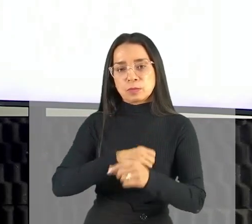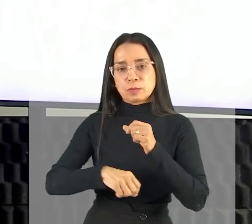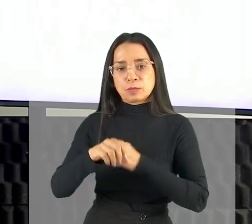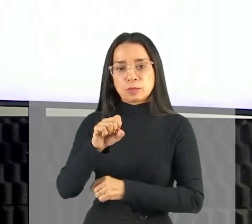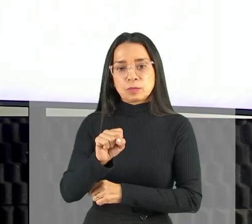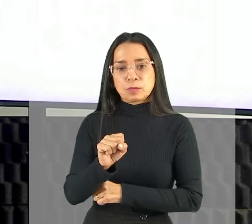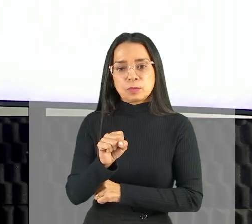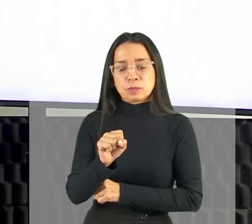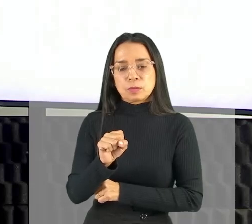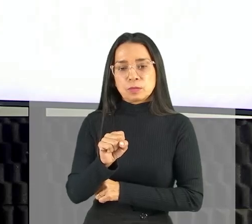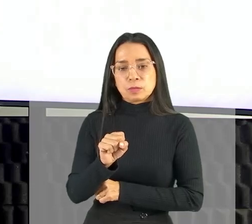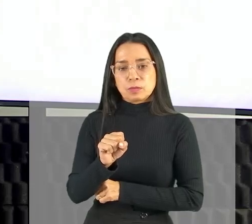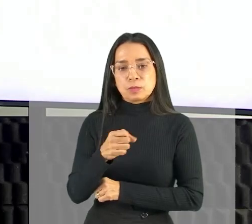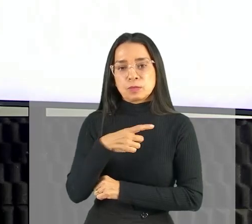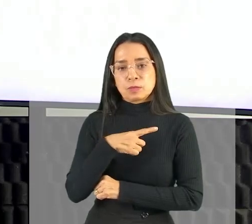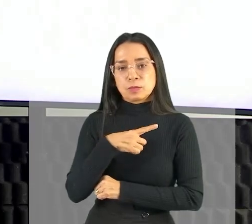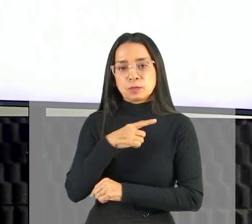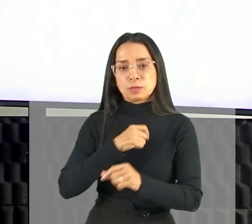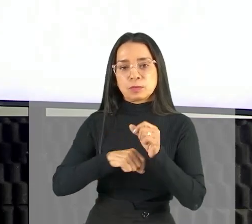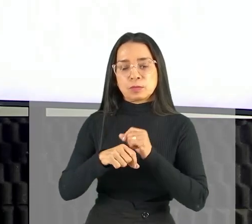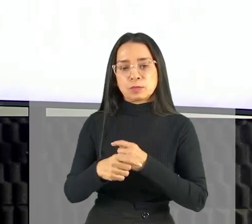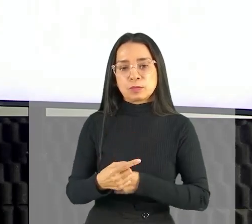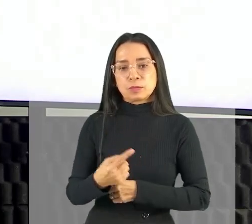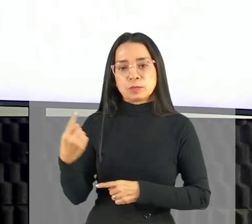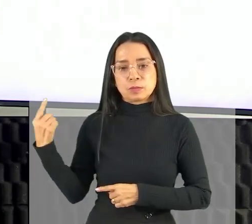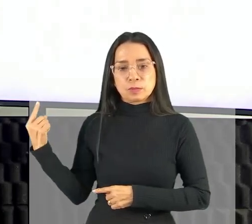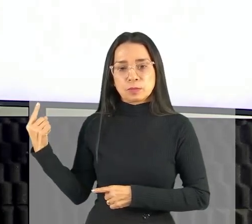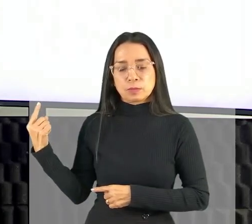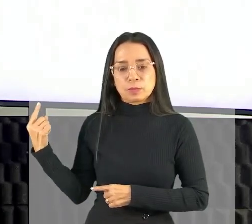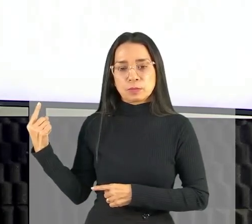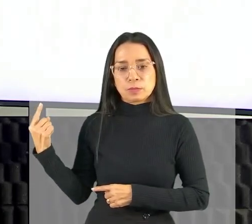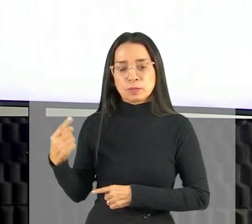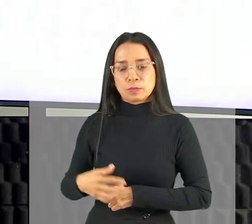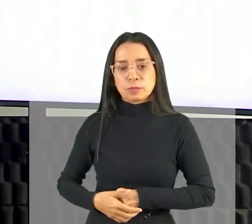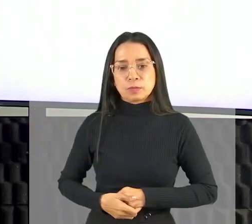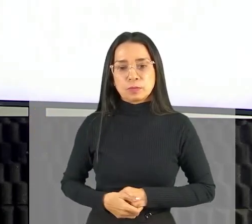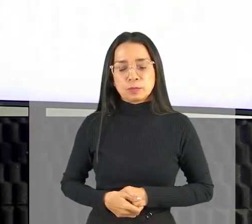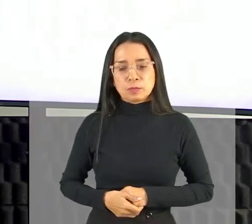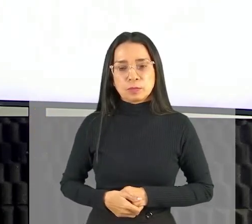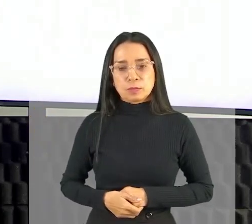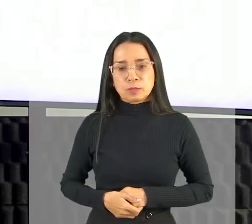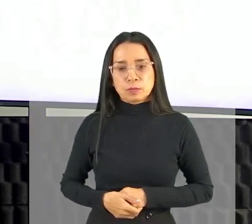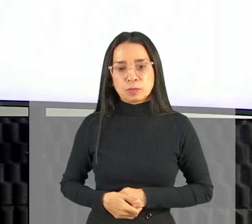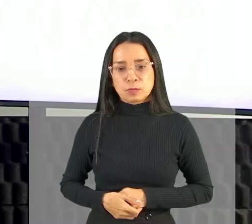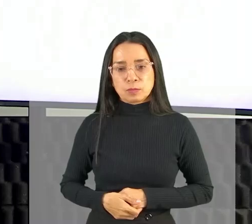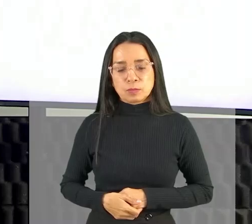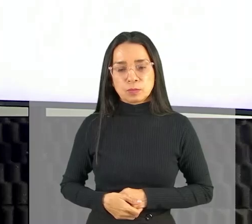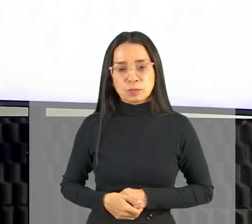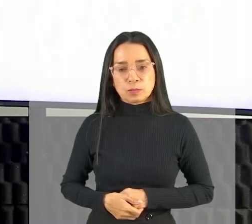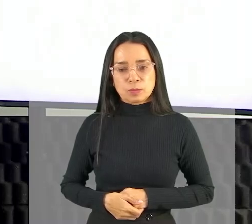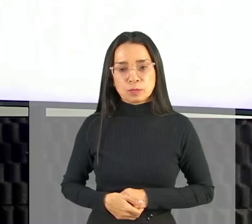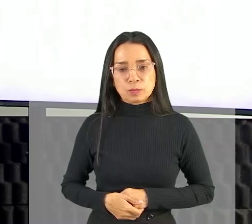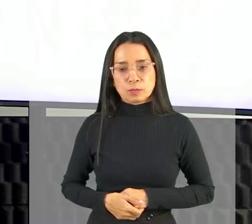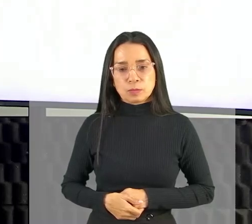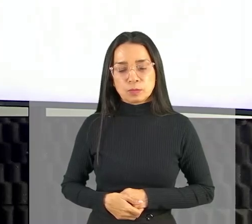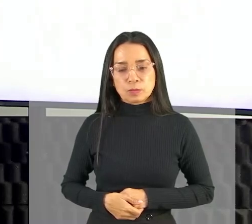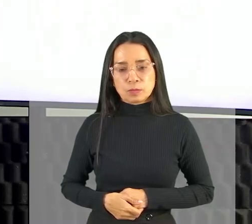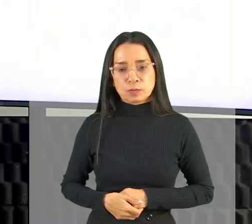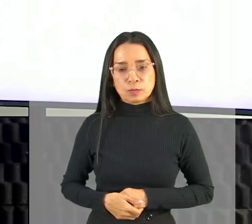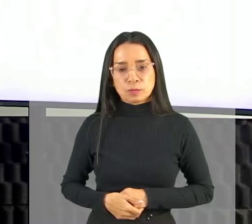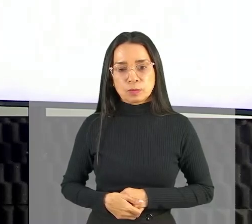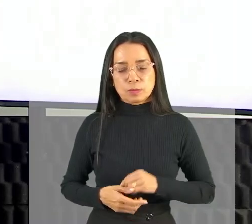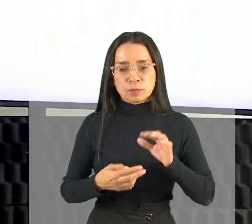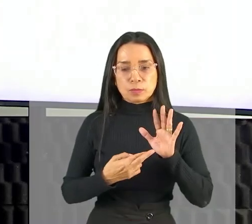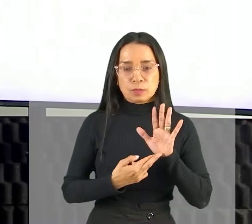ó então nós temos esse casal aqui gerando aqui o filhote uma fêmea né no número 11 representada